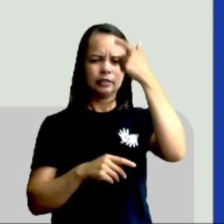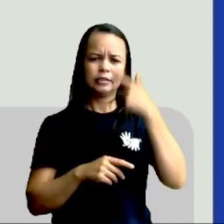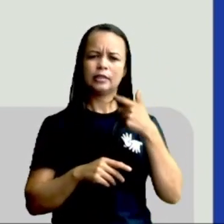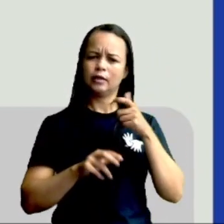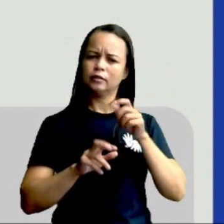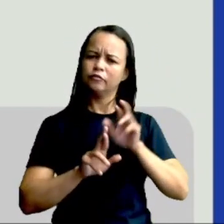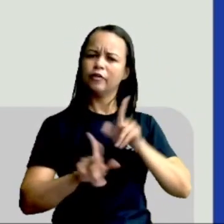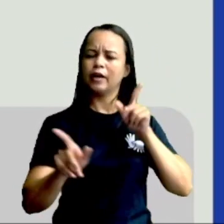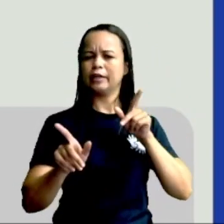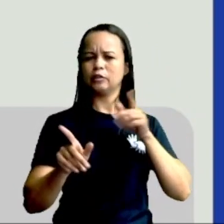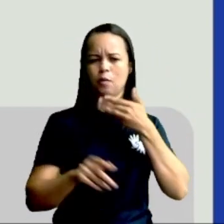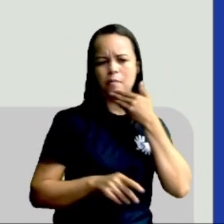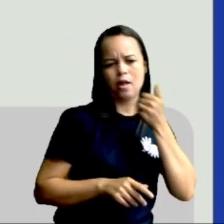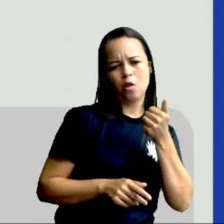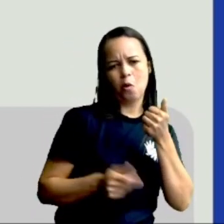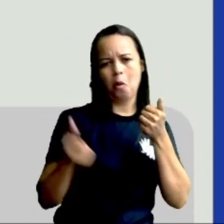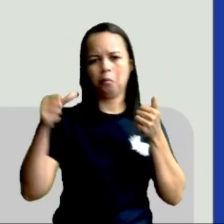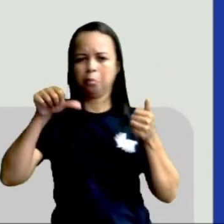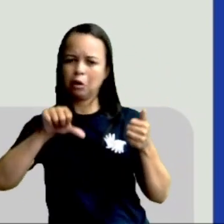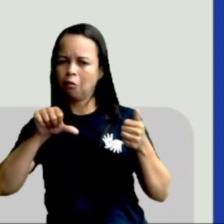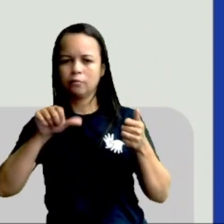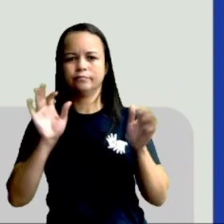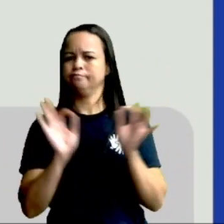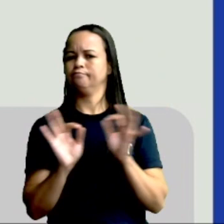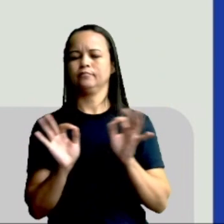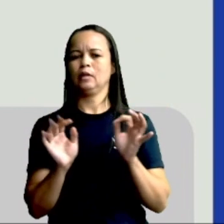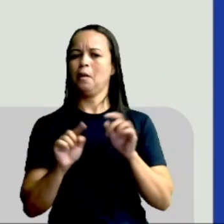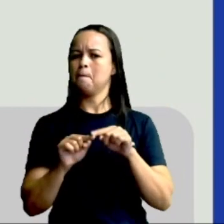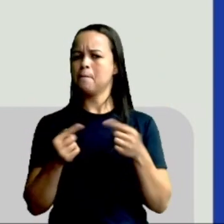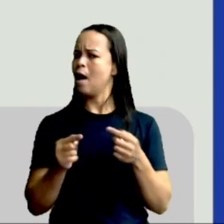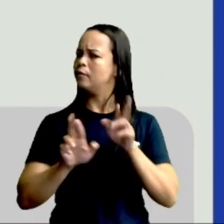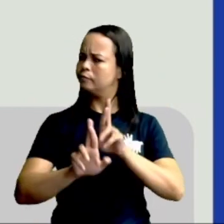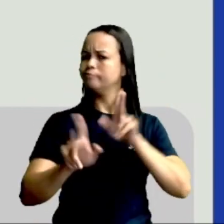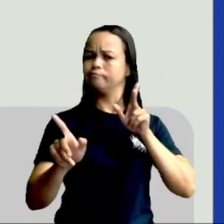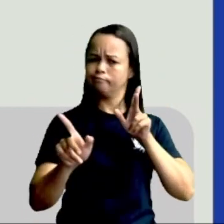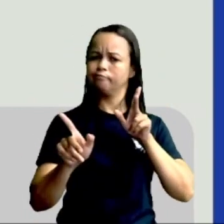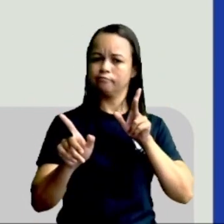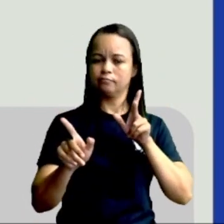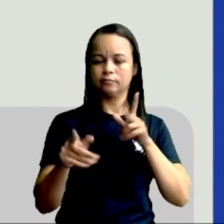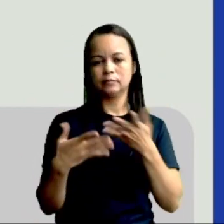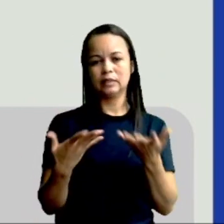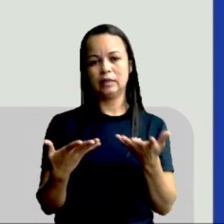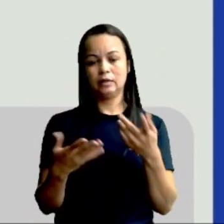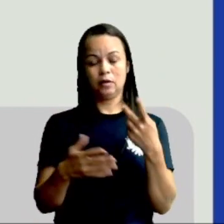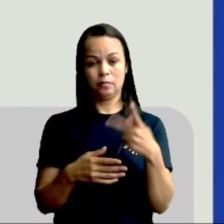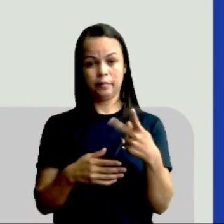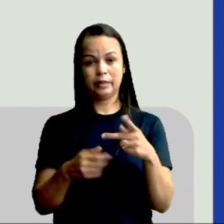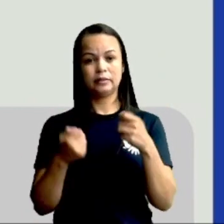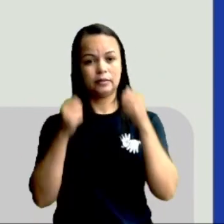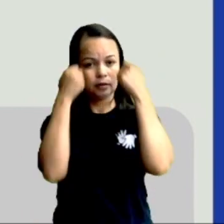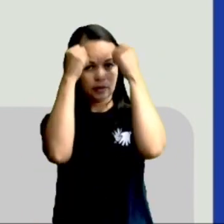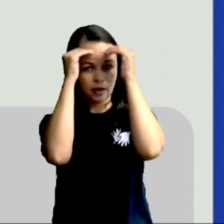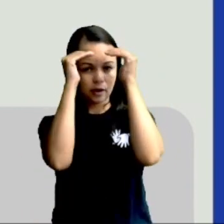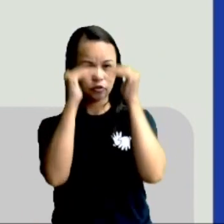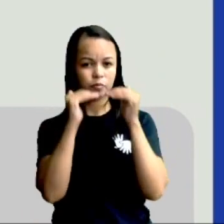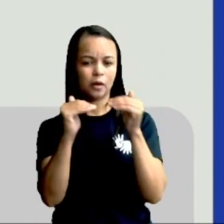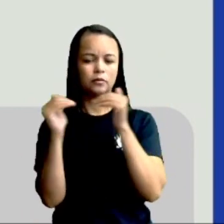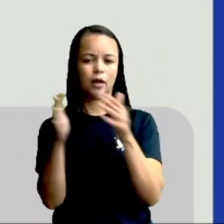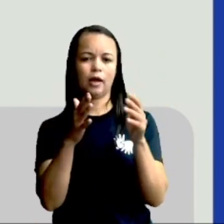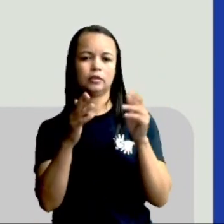quer dizer que é melhor ou que é pior, mas é a diferença, né? E ela deve ser respeitada e